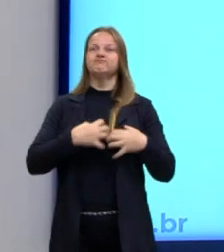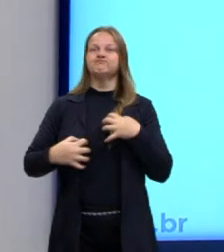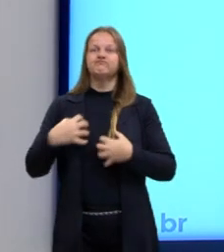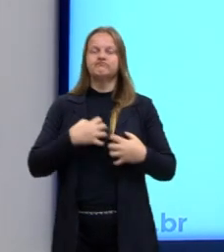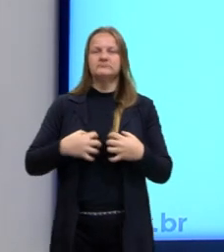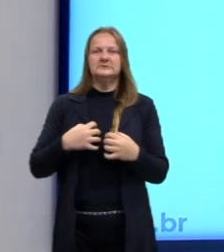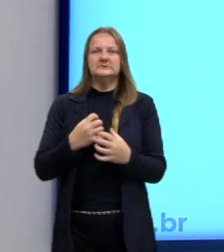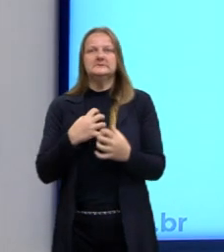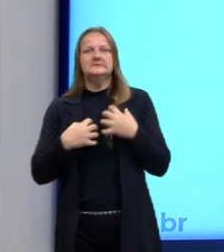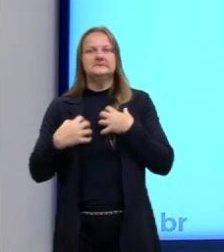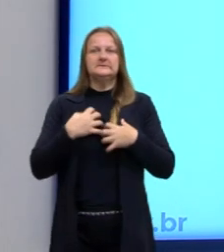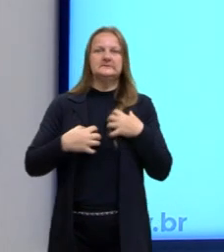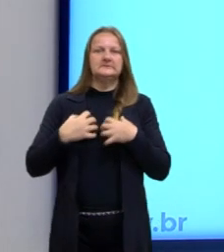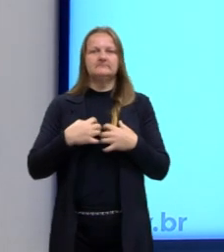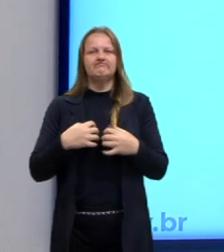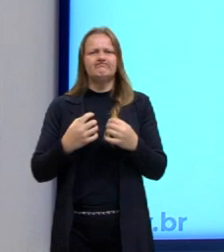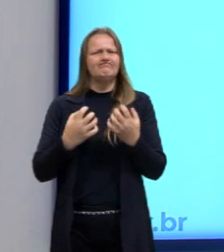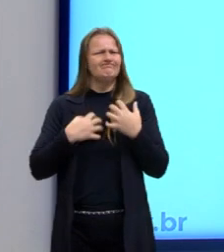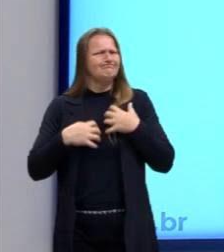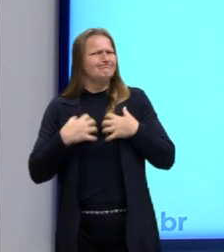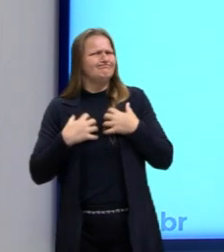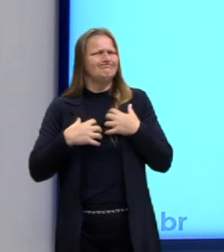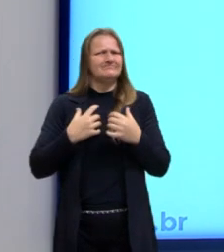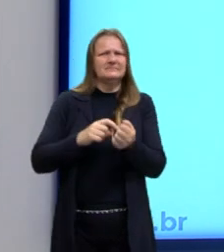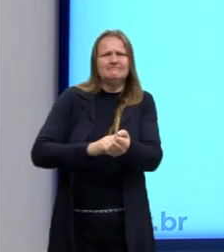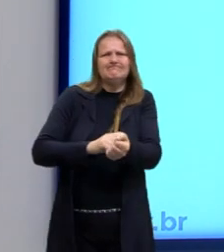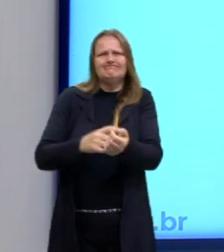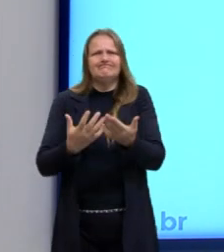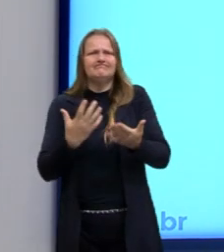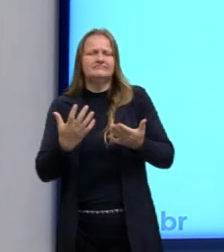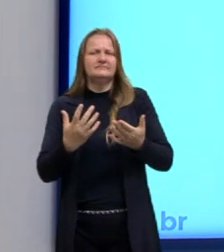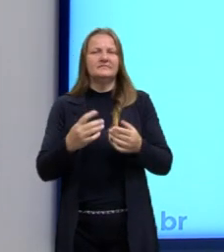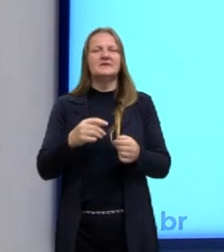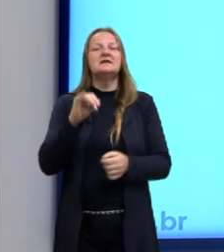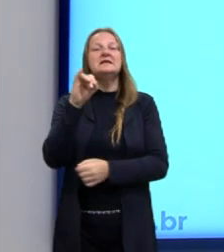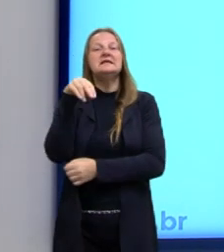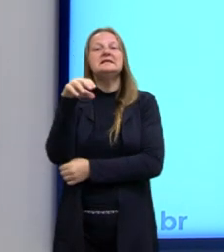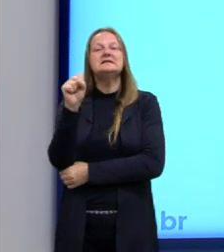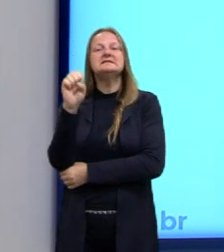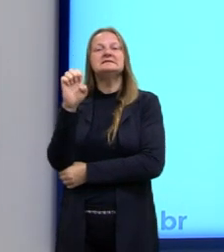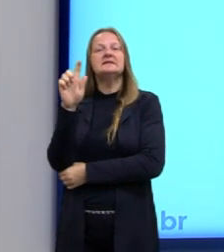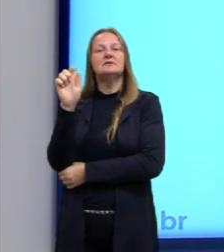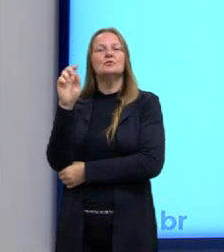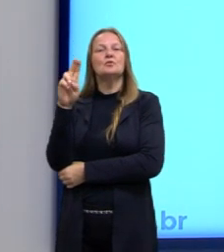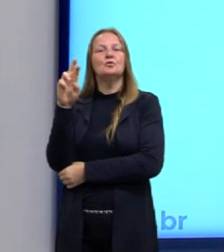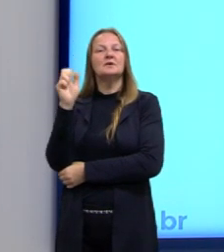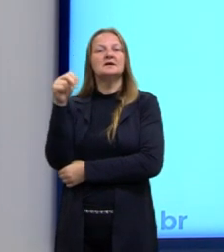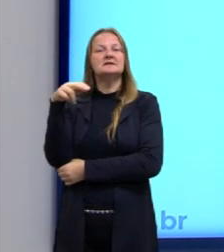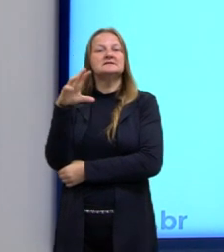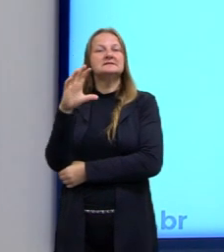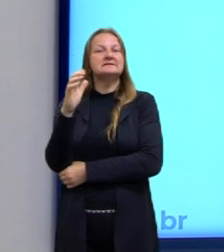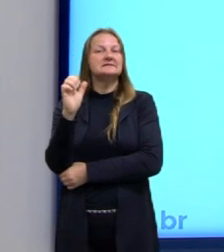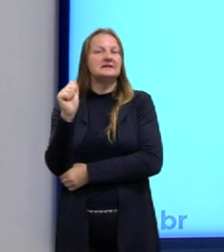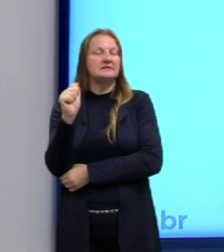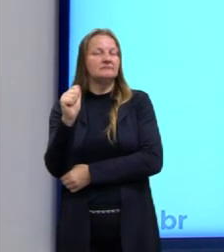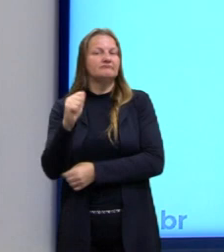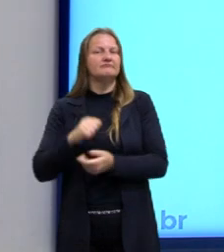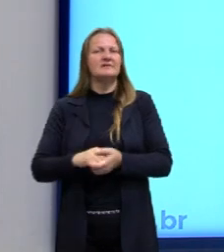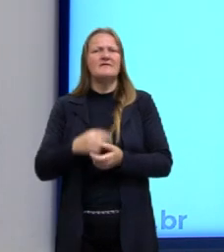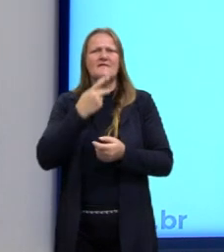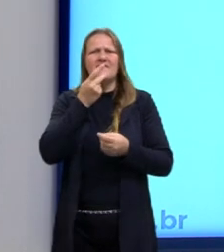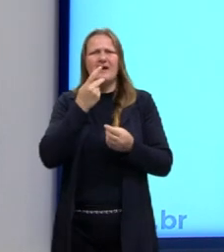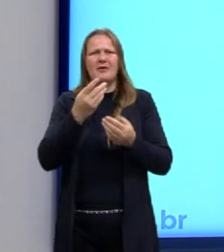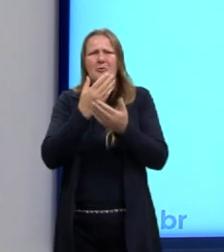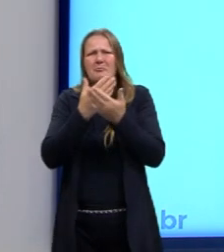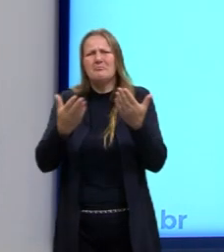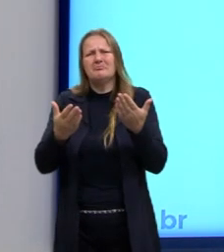da insegurança e a insegurança é um dos principais fatores que fazem com que você é diz ou